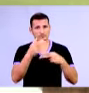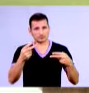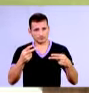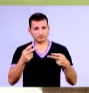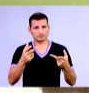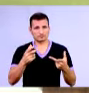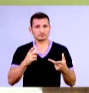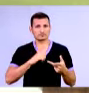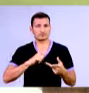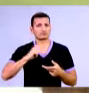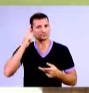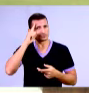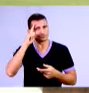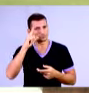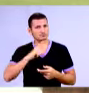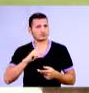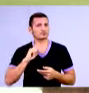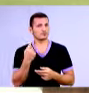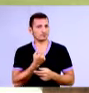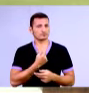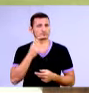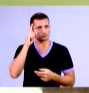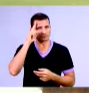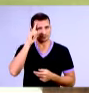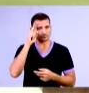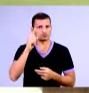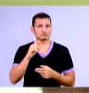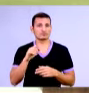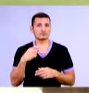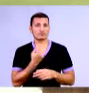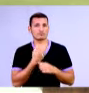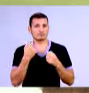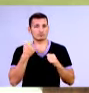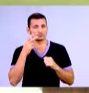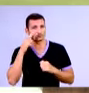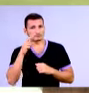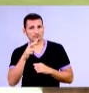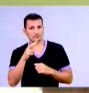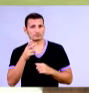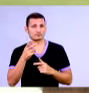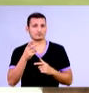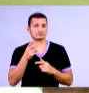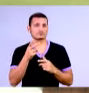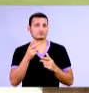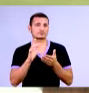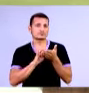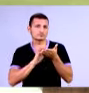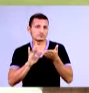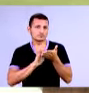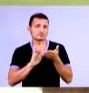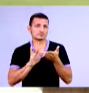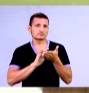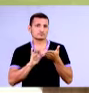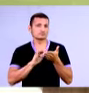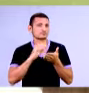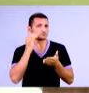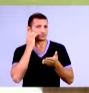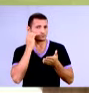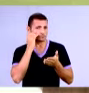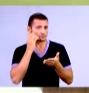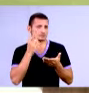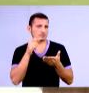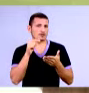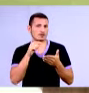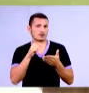efetivamente estão no dia a dia, estão no nosso cotidiano. Nós podemos observar que nos dispositivos móveis, a mídia que é normalmente utilizada,